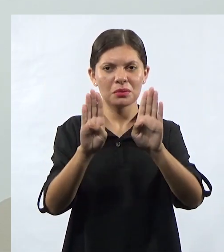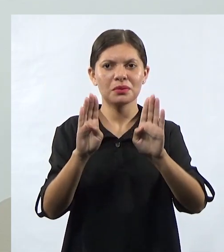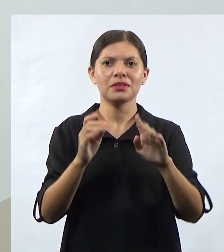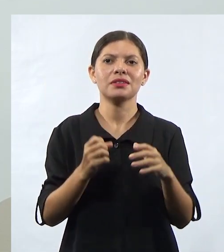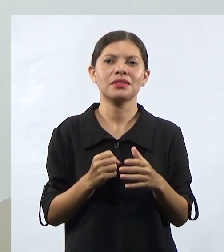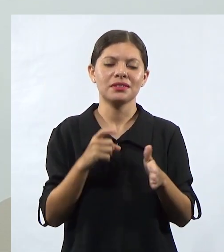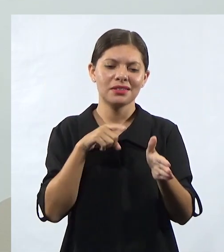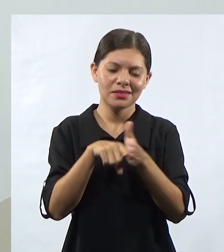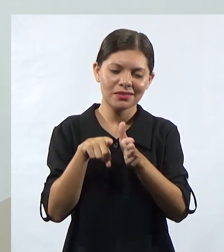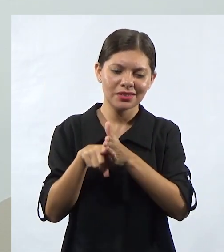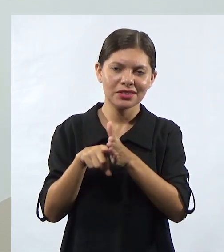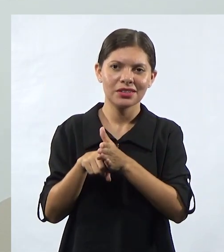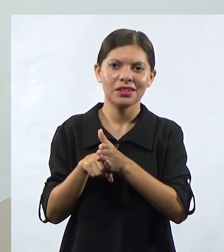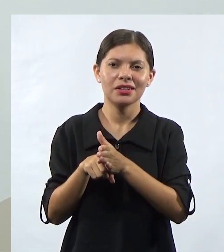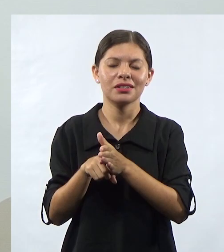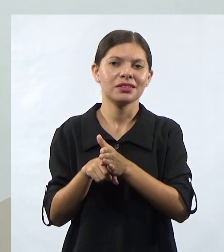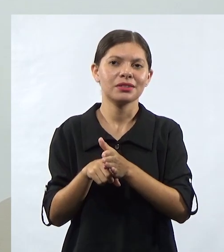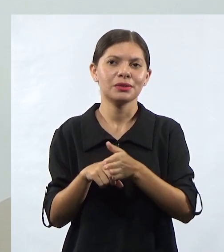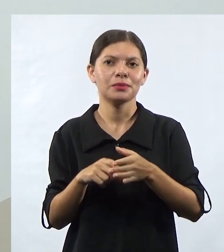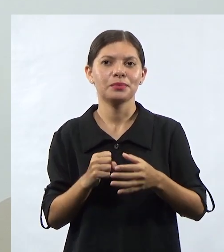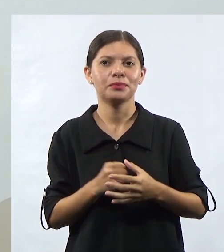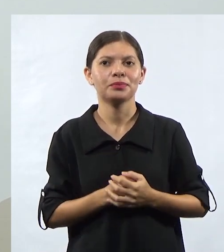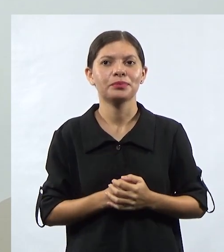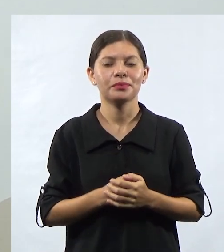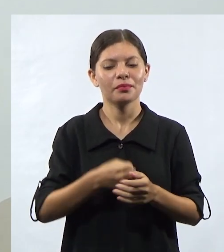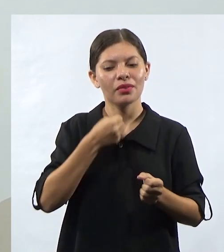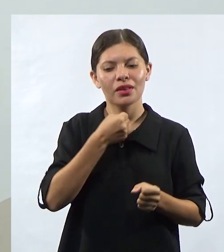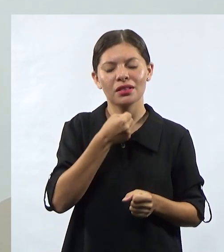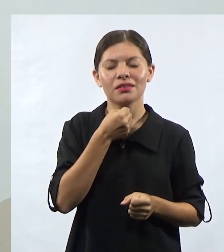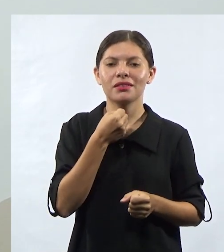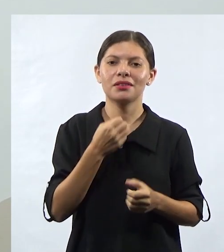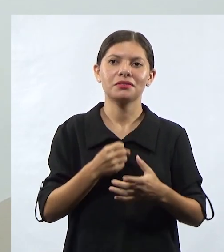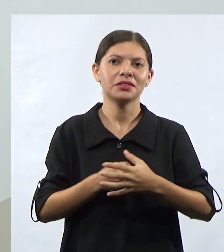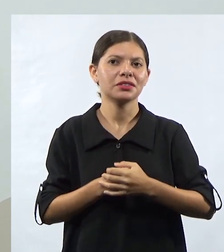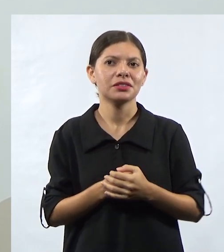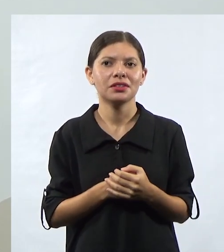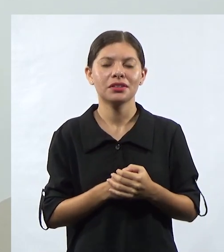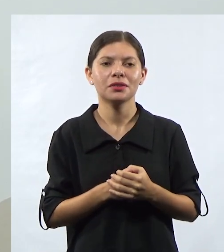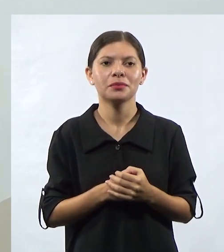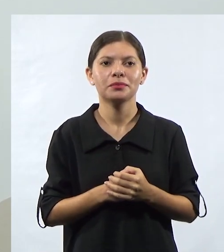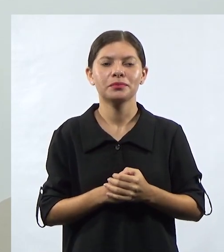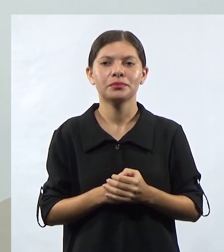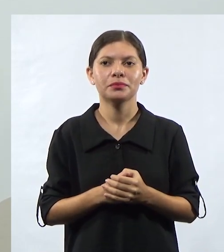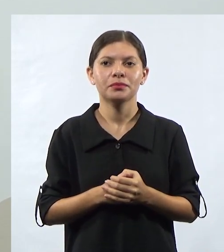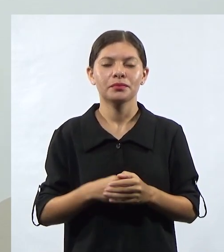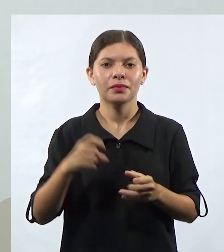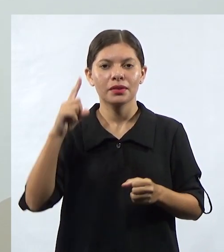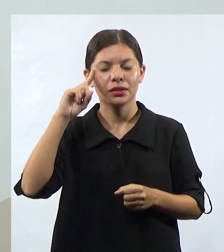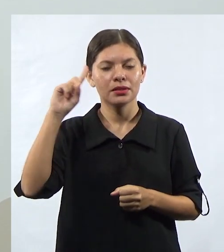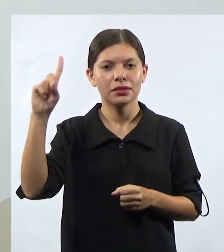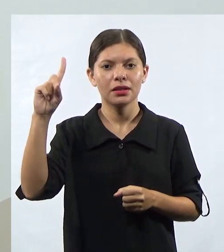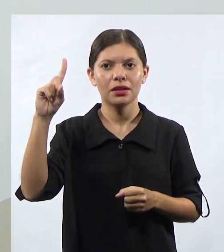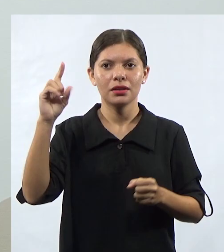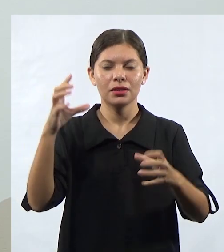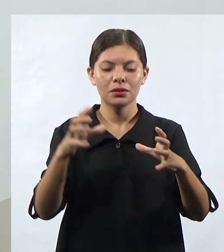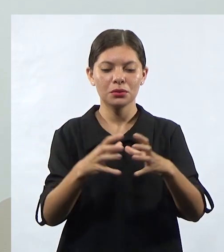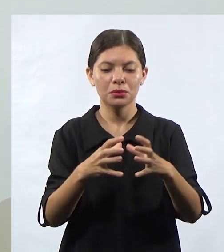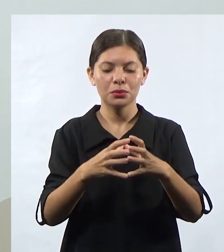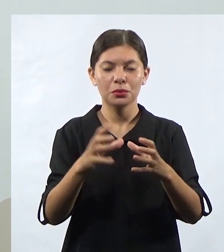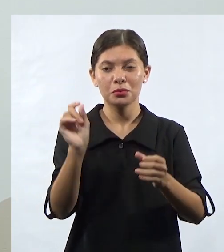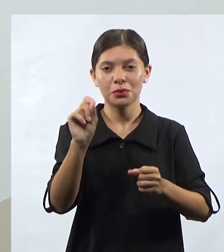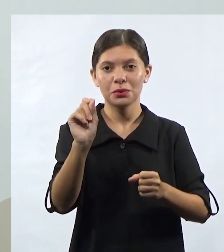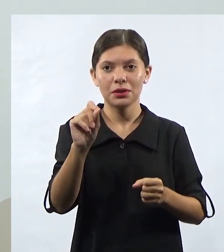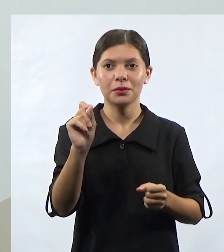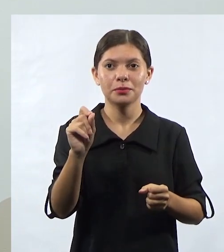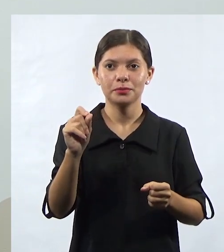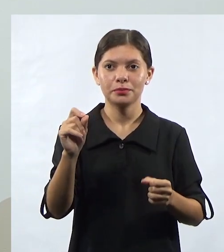formulário, um questionário, não havia necessidade da interação, né? Porque a ideia do grupo é que haja a interação desse coletivo